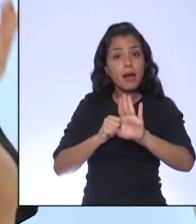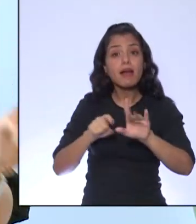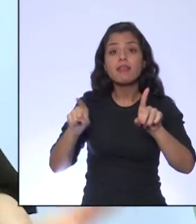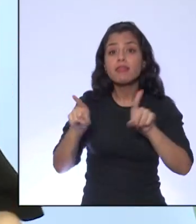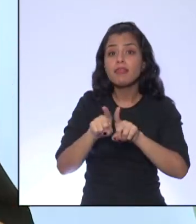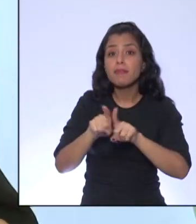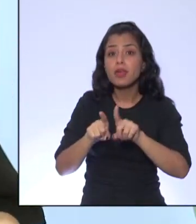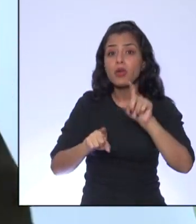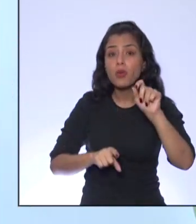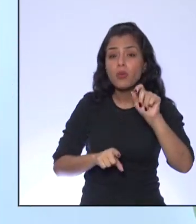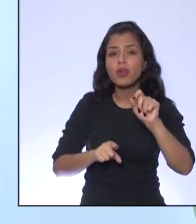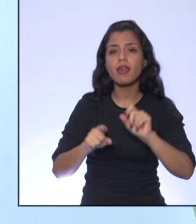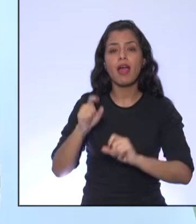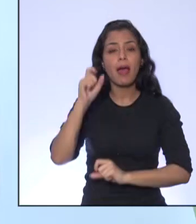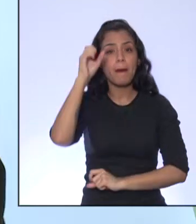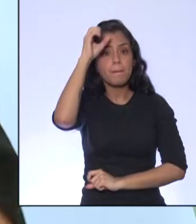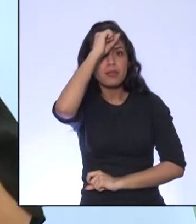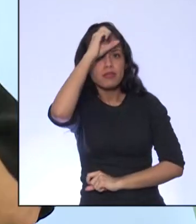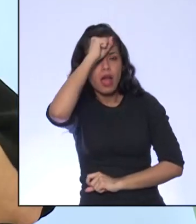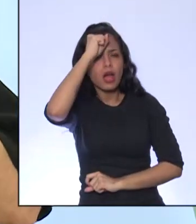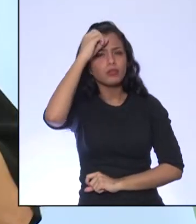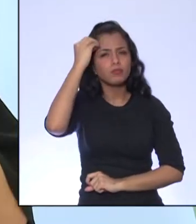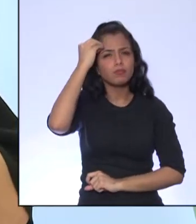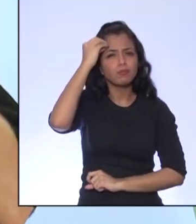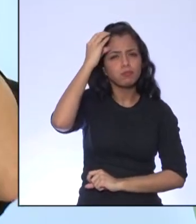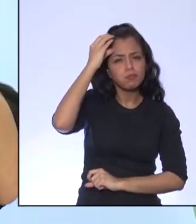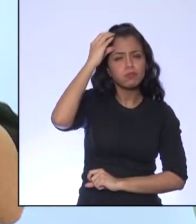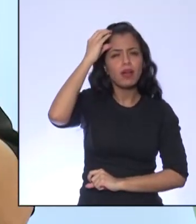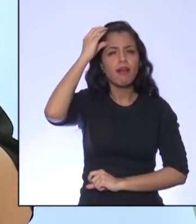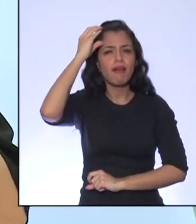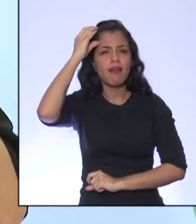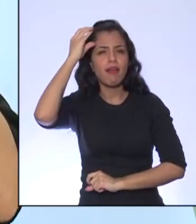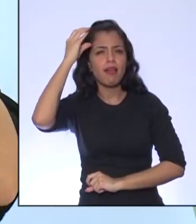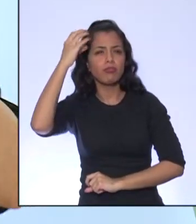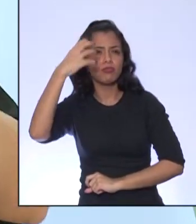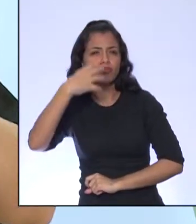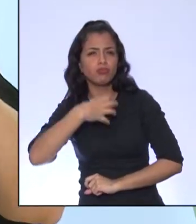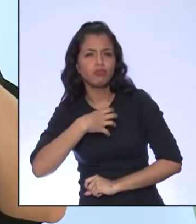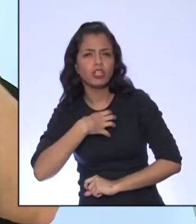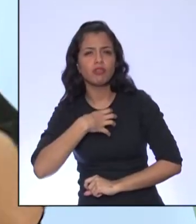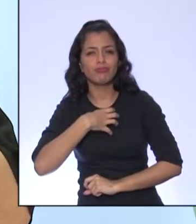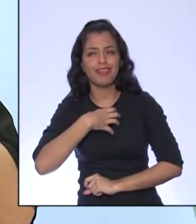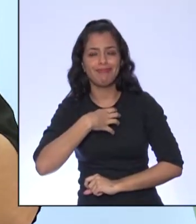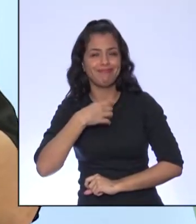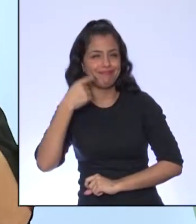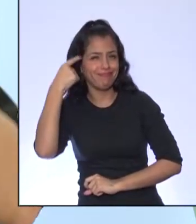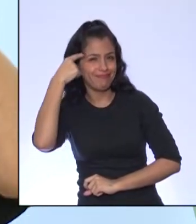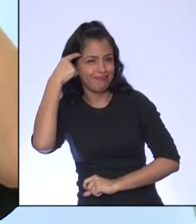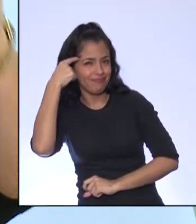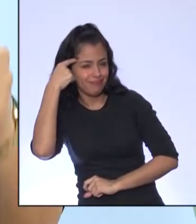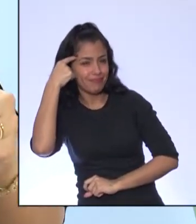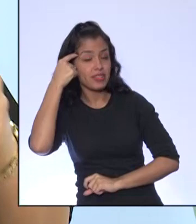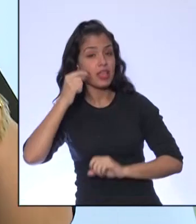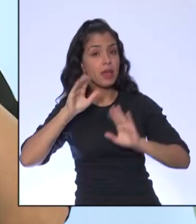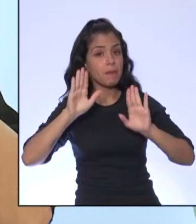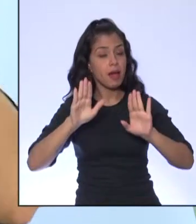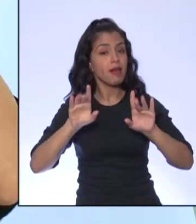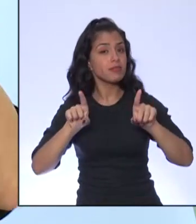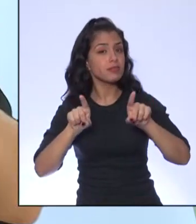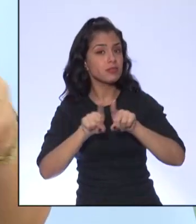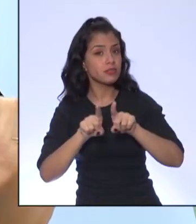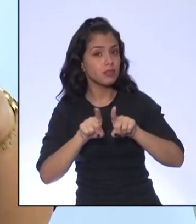muito mais abrangente, que pega não só o aspecto cognitivo, intelectual, mas também